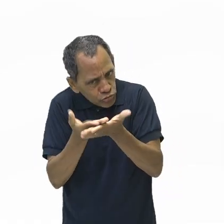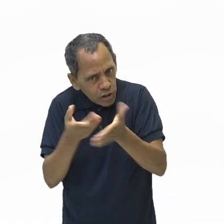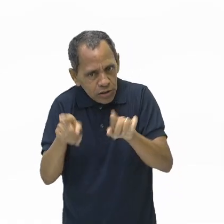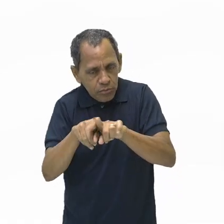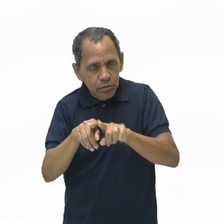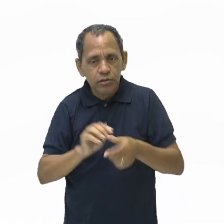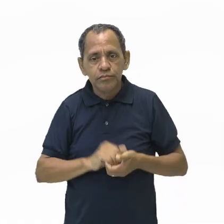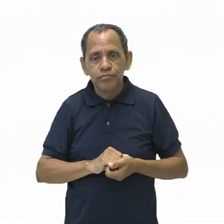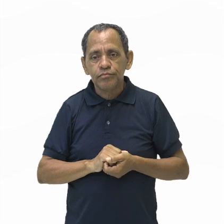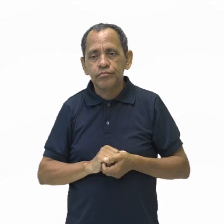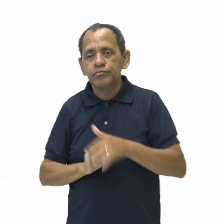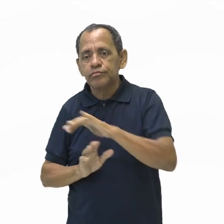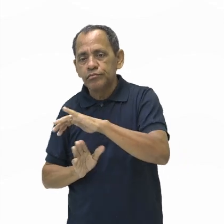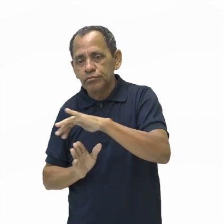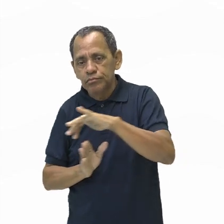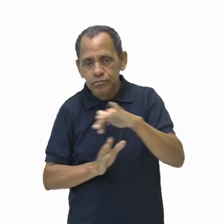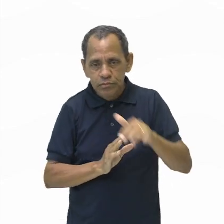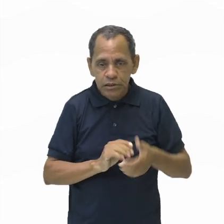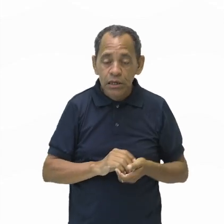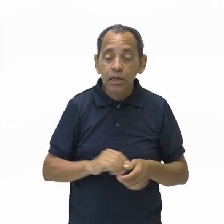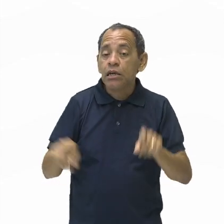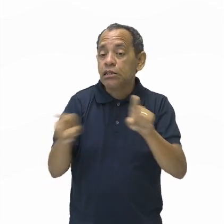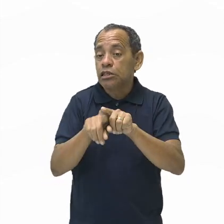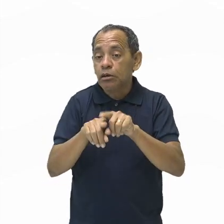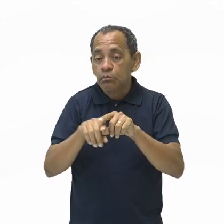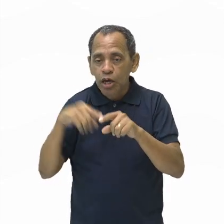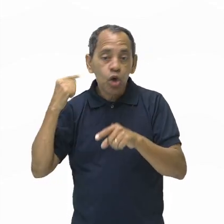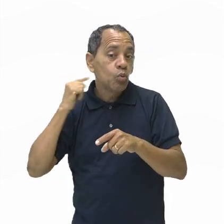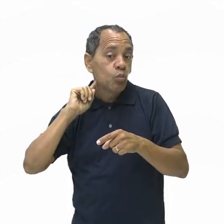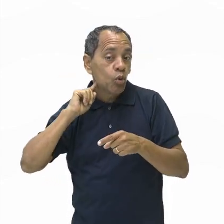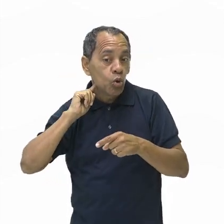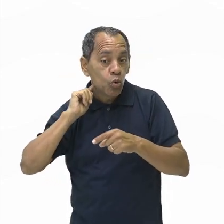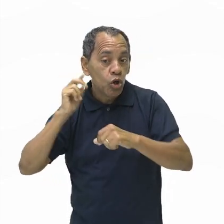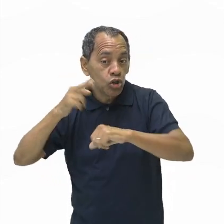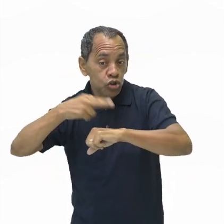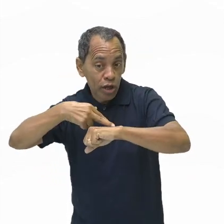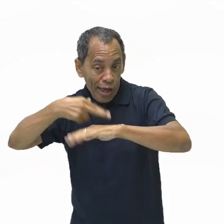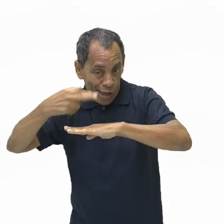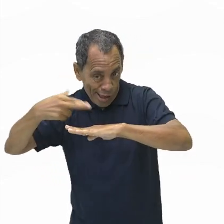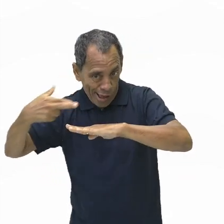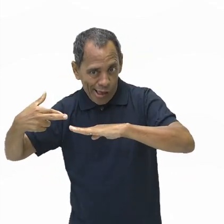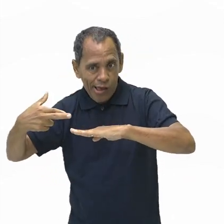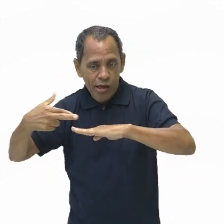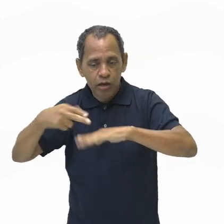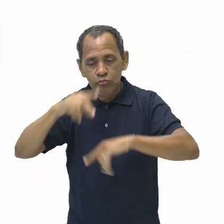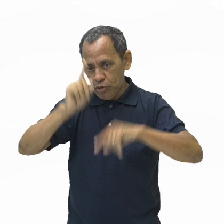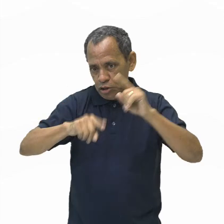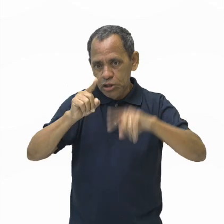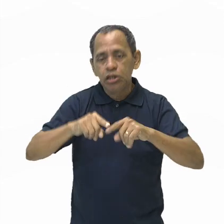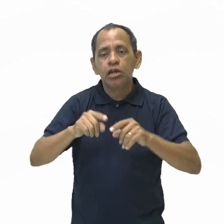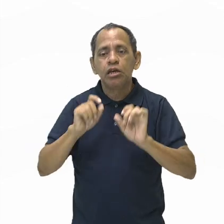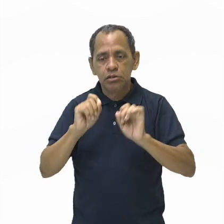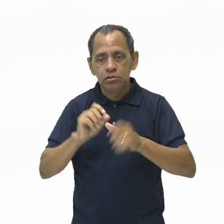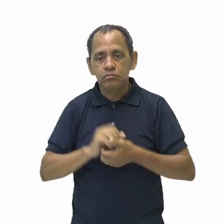Nós também temos poluentes radioativos, tá? São materiais radioativos, resíduos